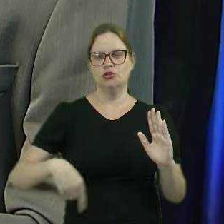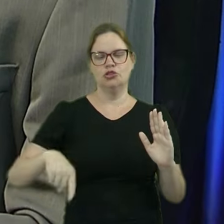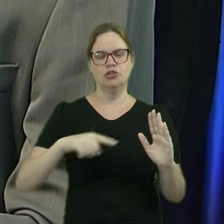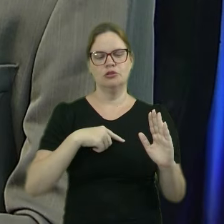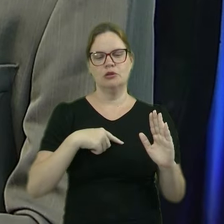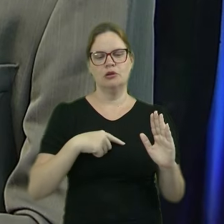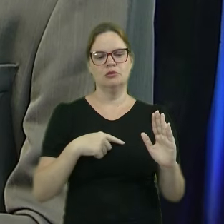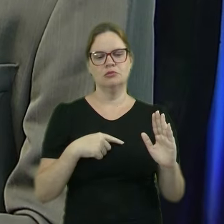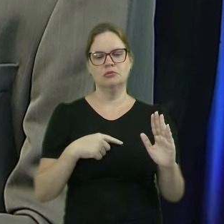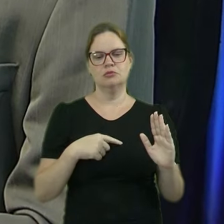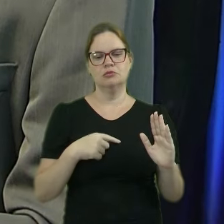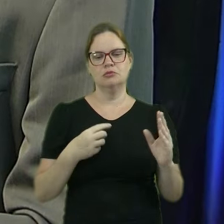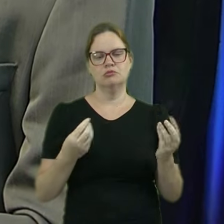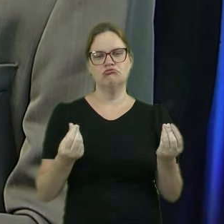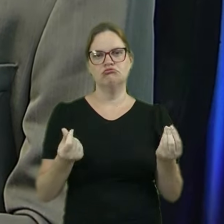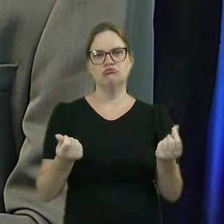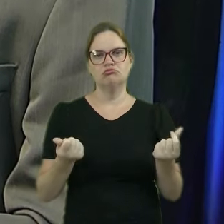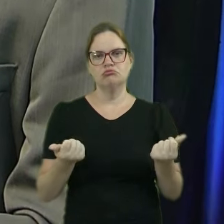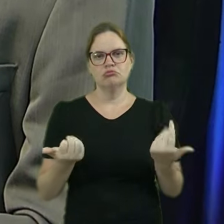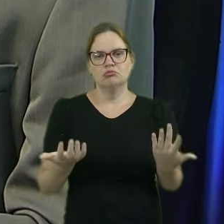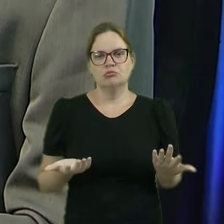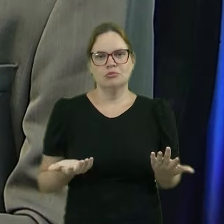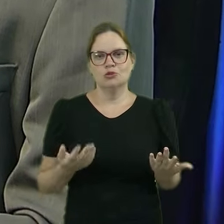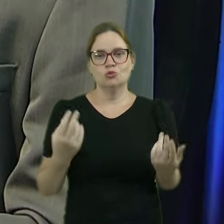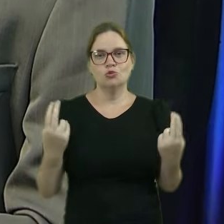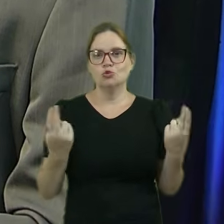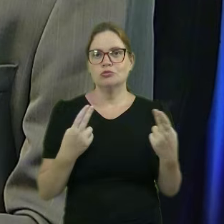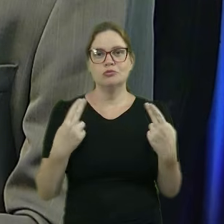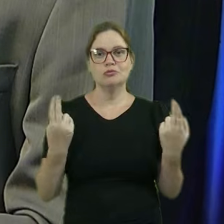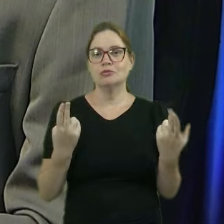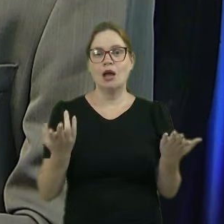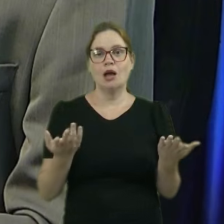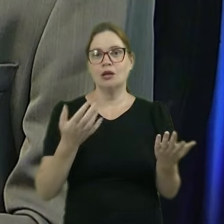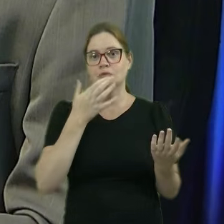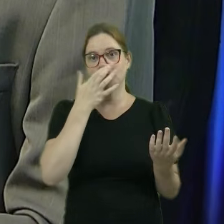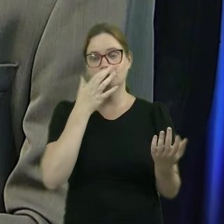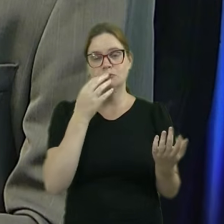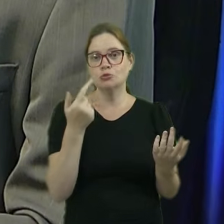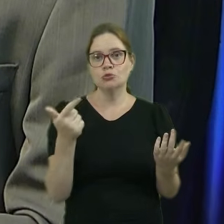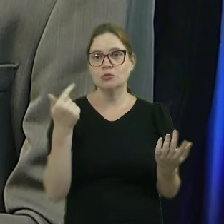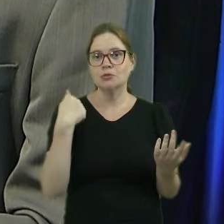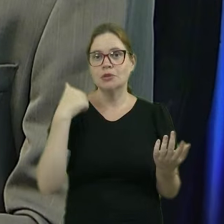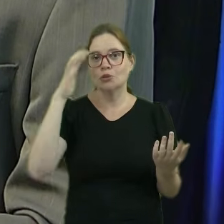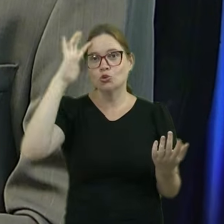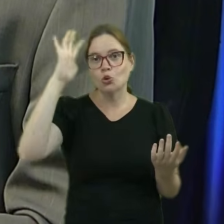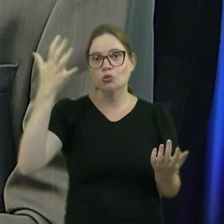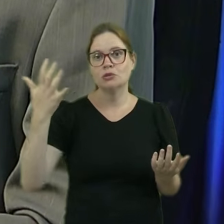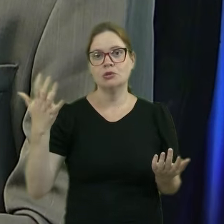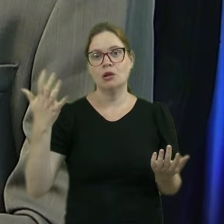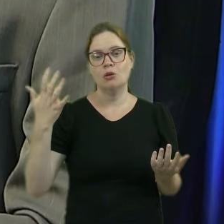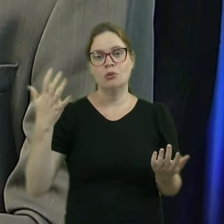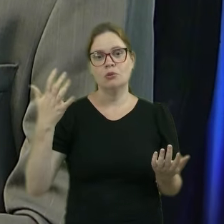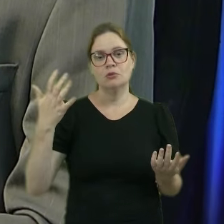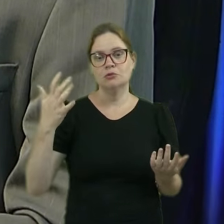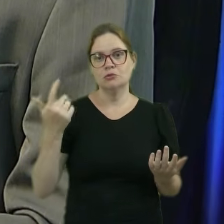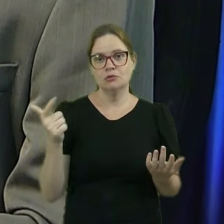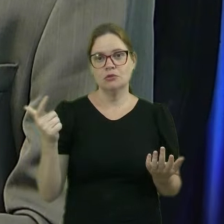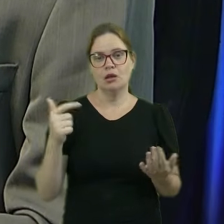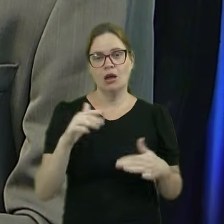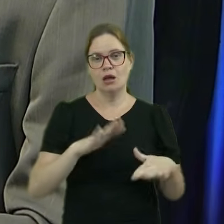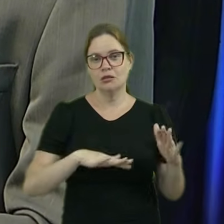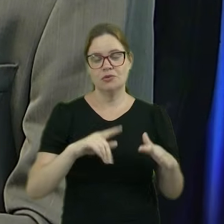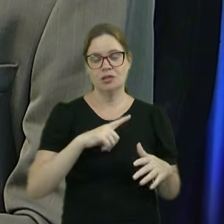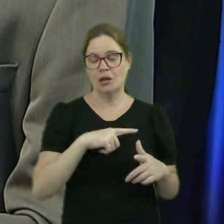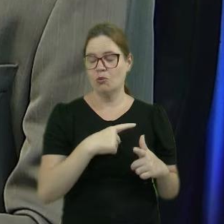tem mais onde gastar, onde procurar. Às vezes a pessoa enfrenta